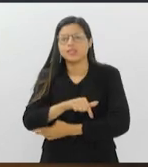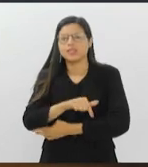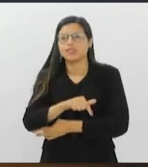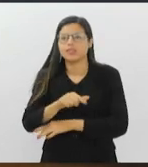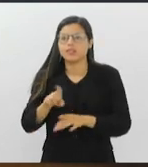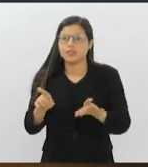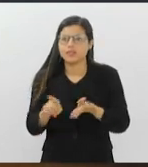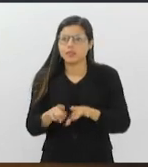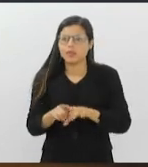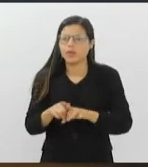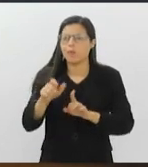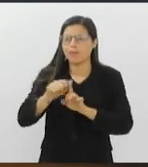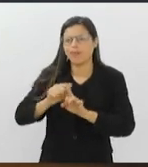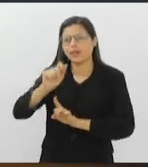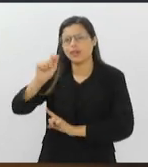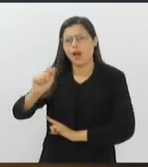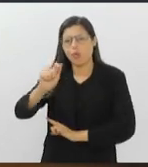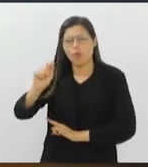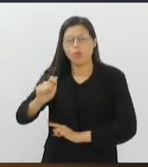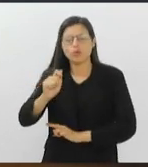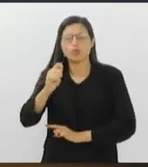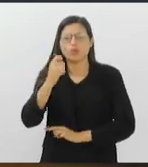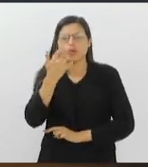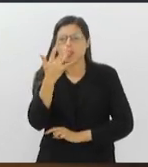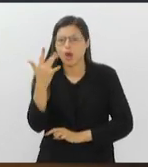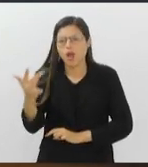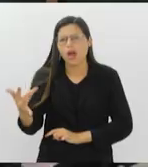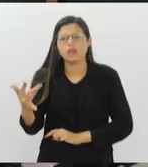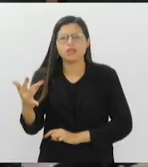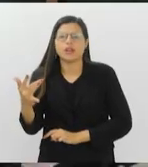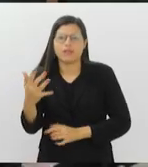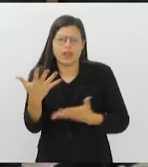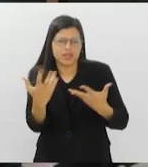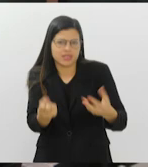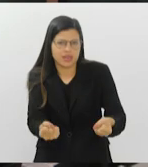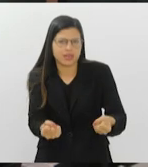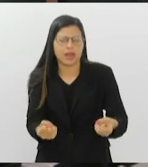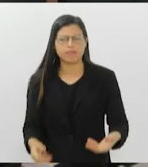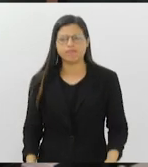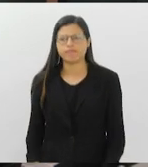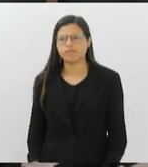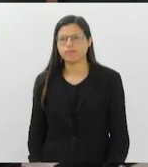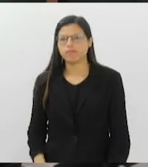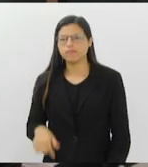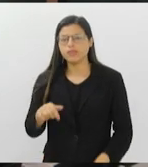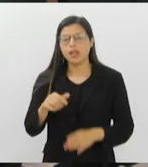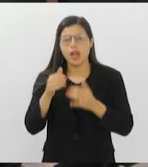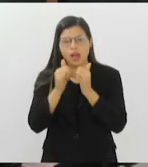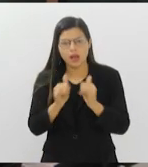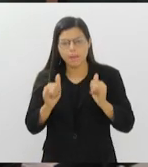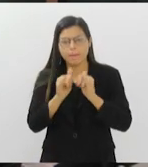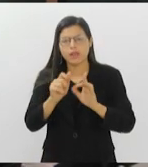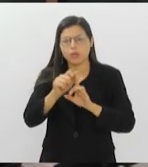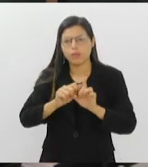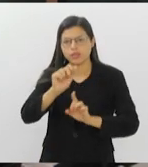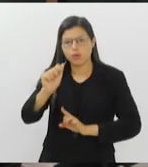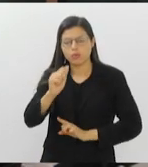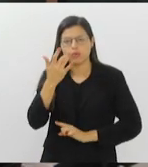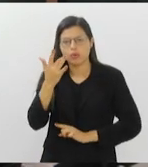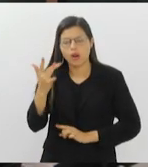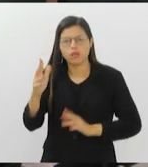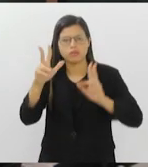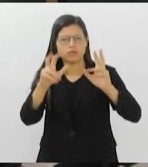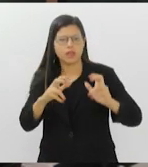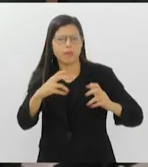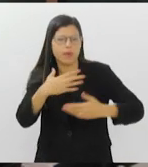do Agosto Dourado, ele será sensível a essa pauta. A campanha do Agosto Dourado desse ano traz como tema a